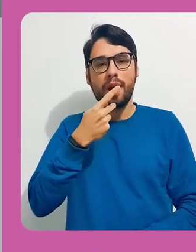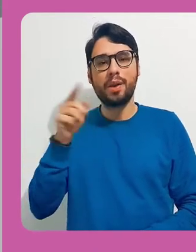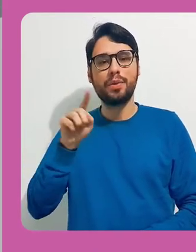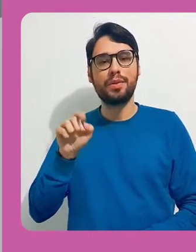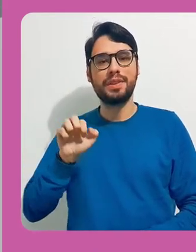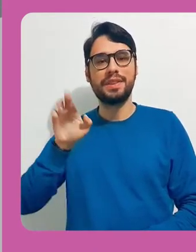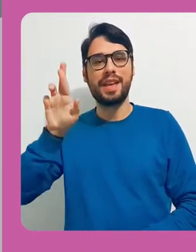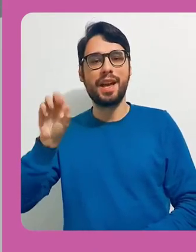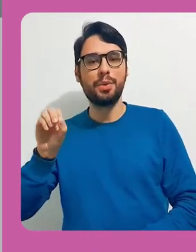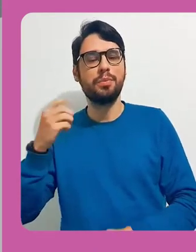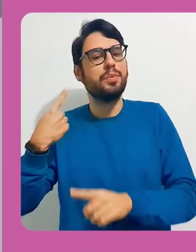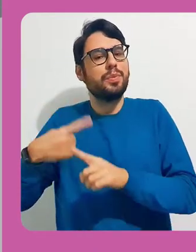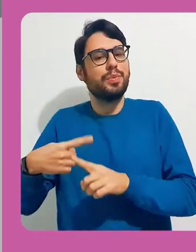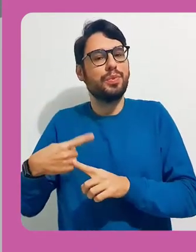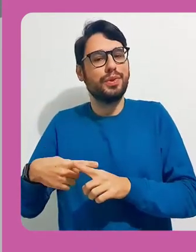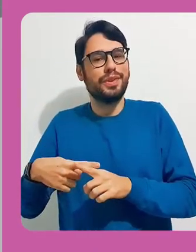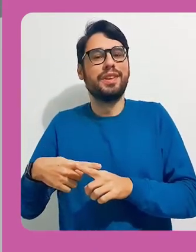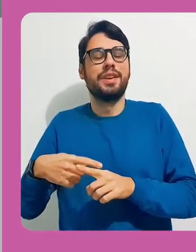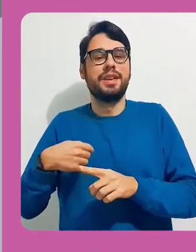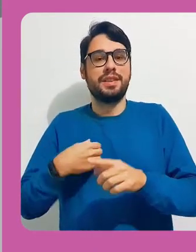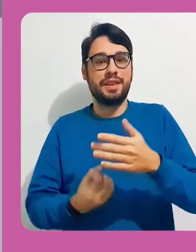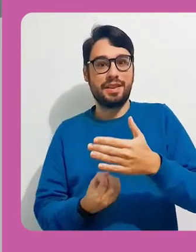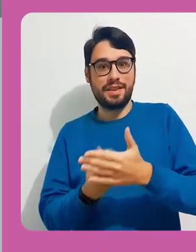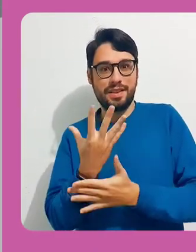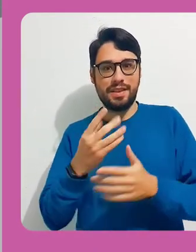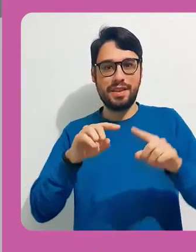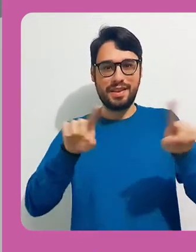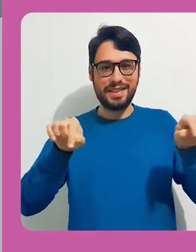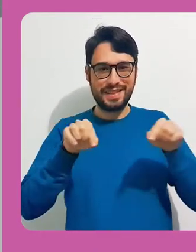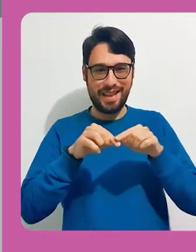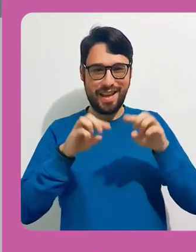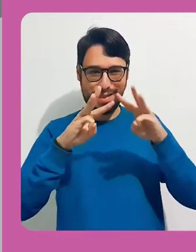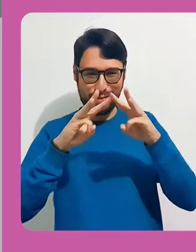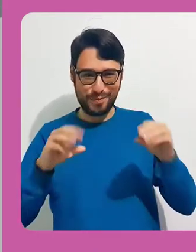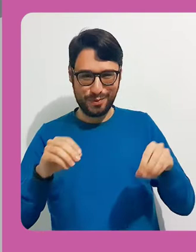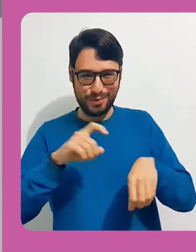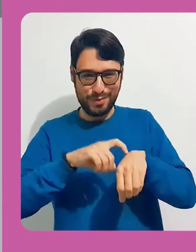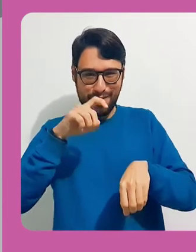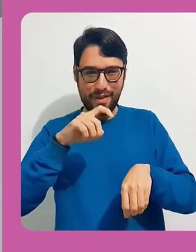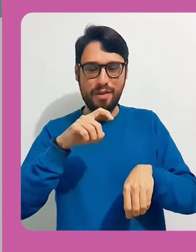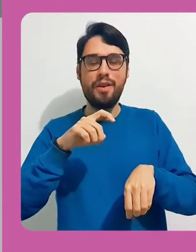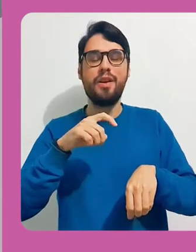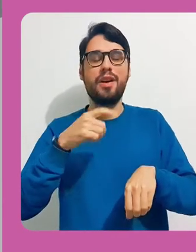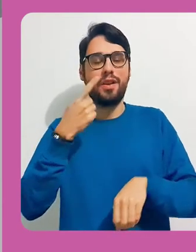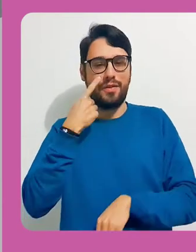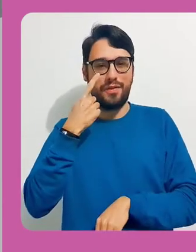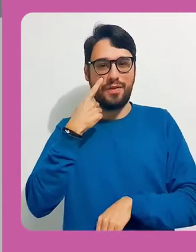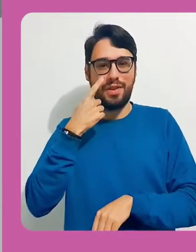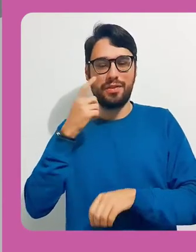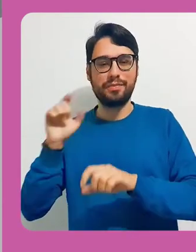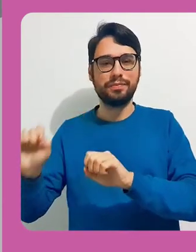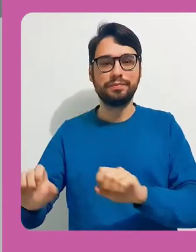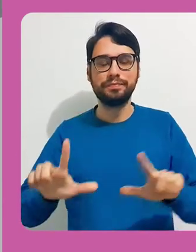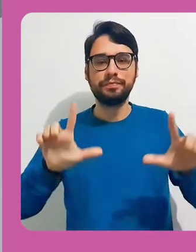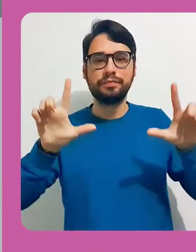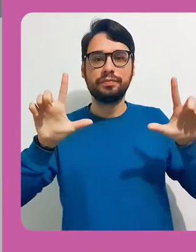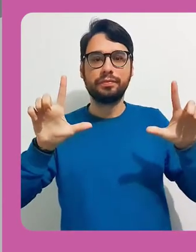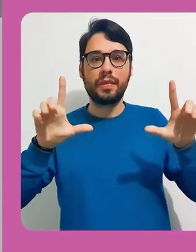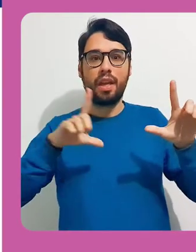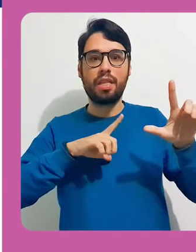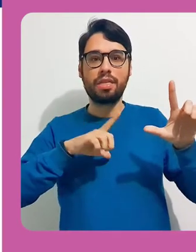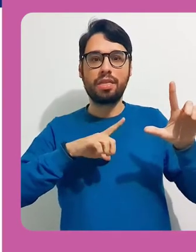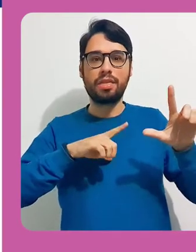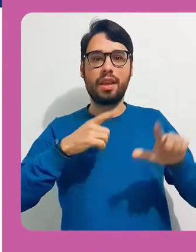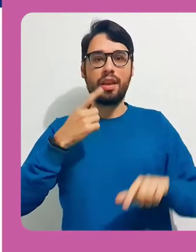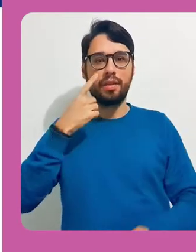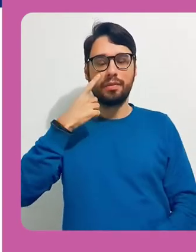de mural ou mesmo tópico de apresentação. Eu chamo de tópico zero porque quando a gente cria a sala do Moodle, deixa eu mostrar